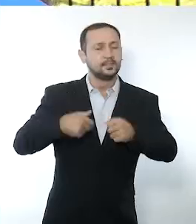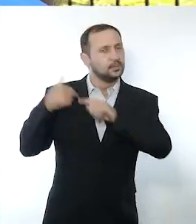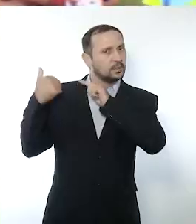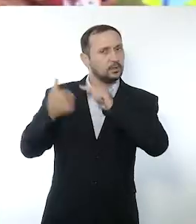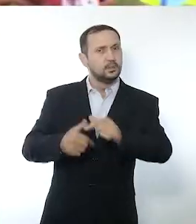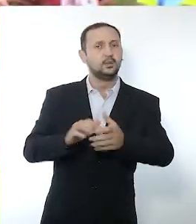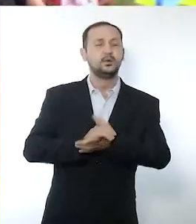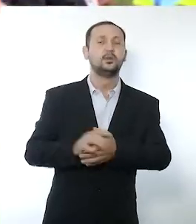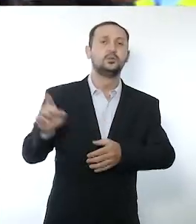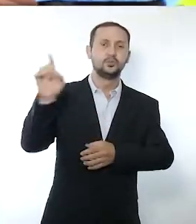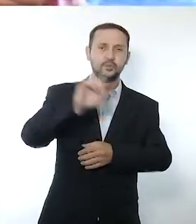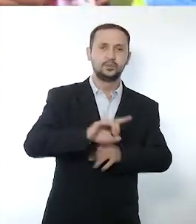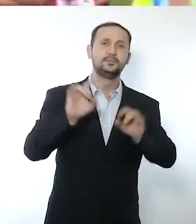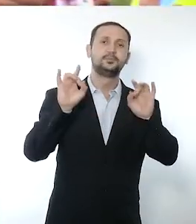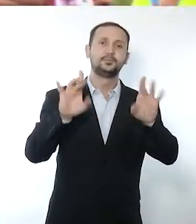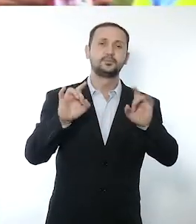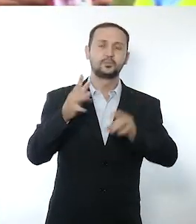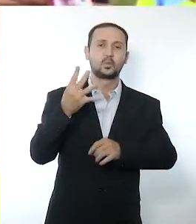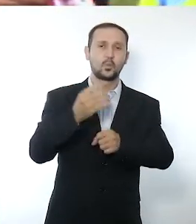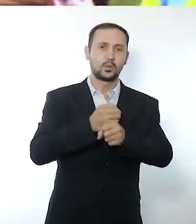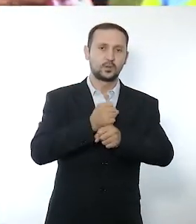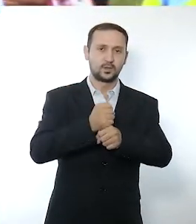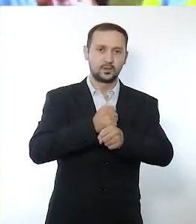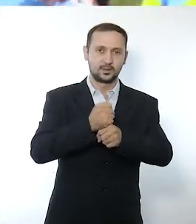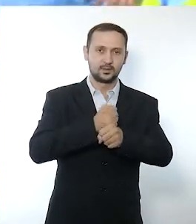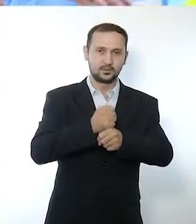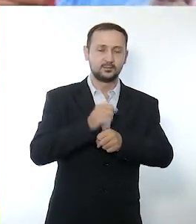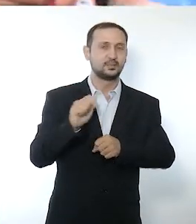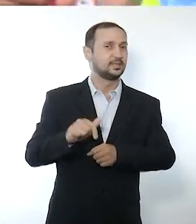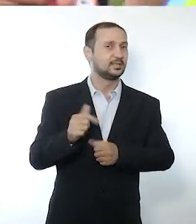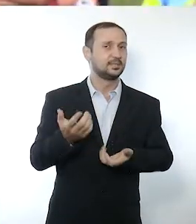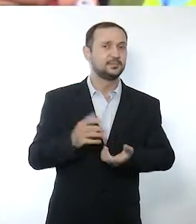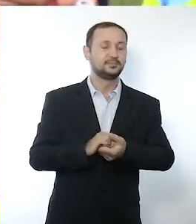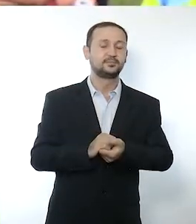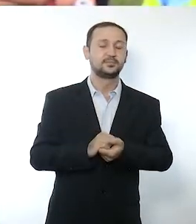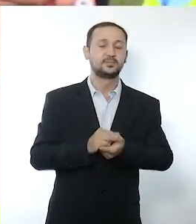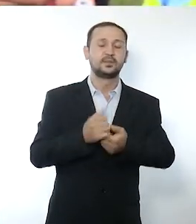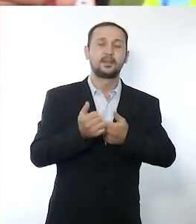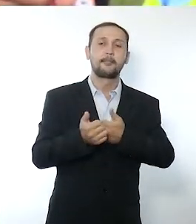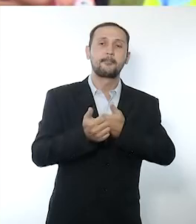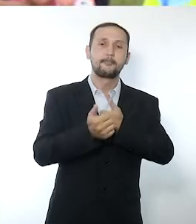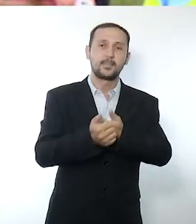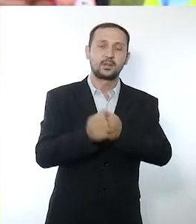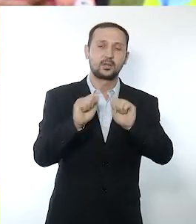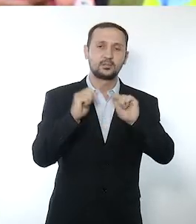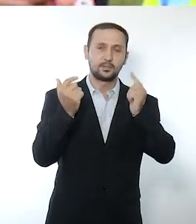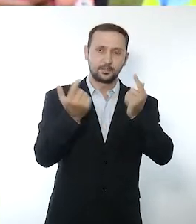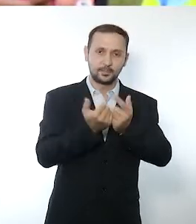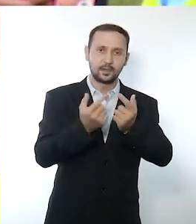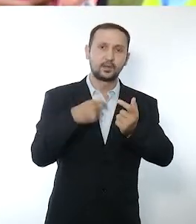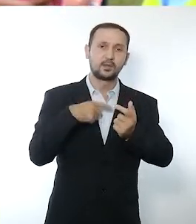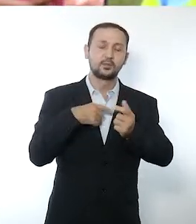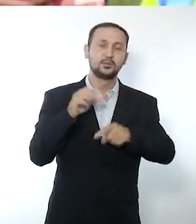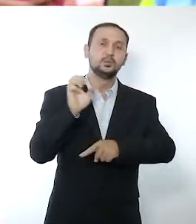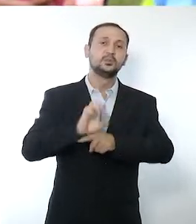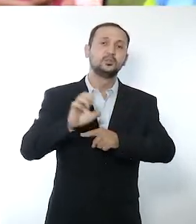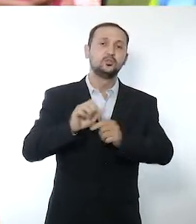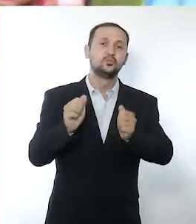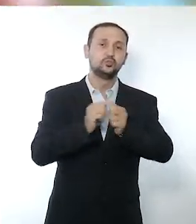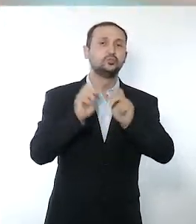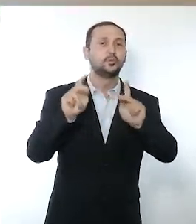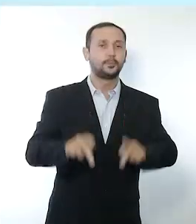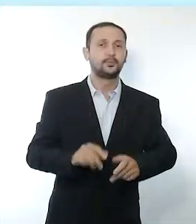virar tradicional. É uma data oportuna, 40 anos da nossa casa, aproximando a Assembleia Legislativa do nosso estado